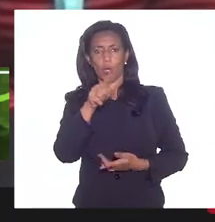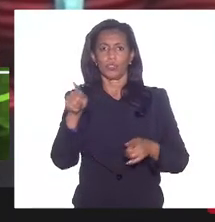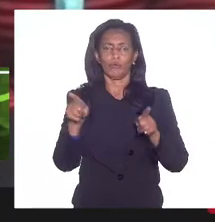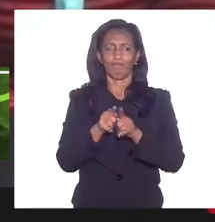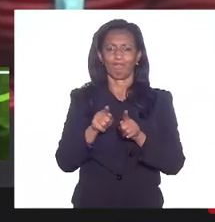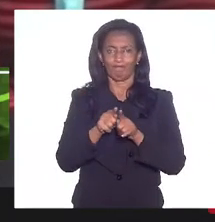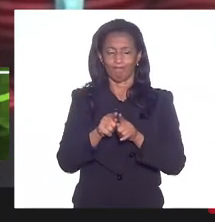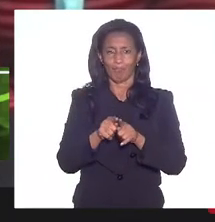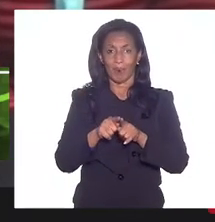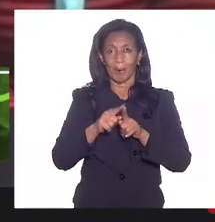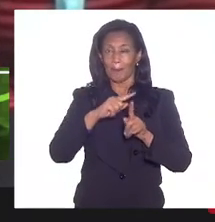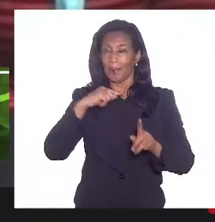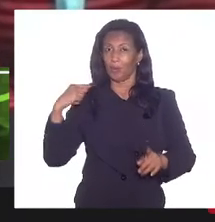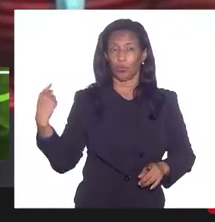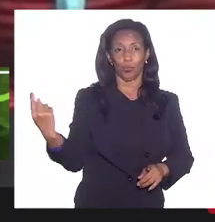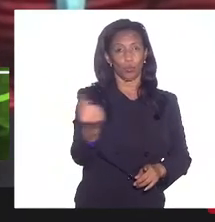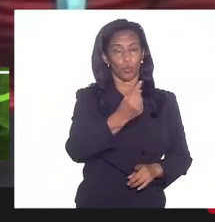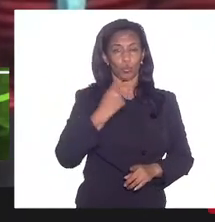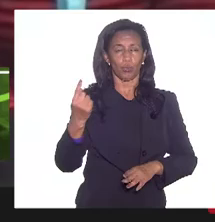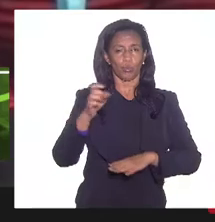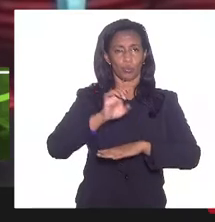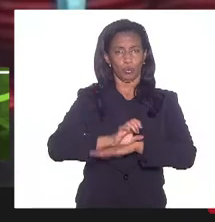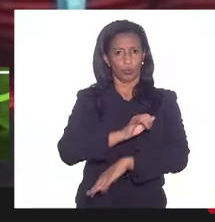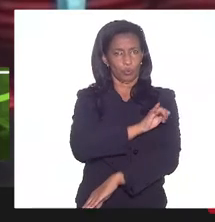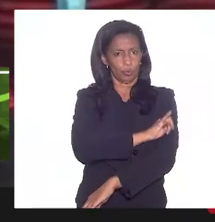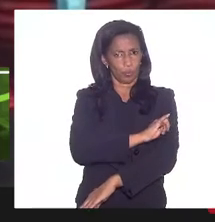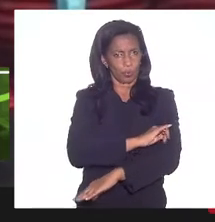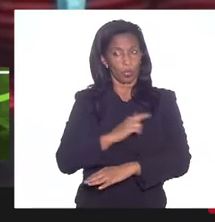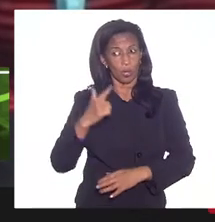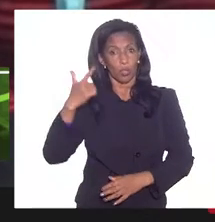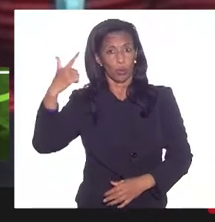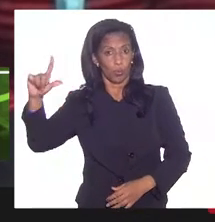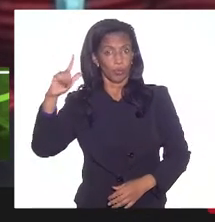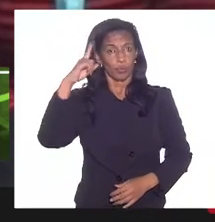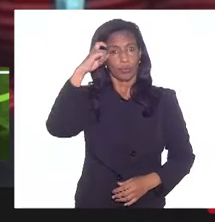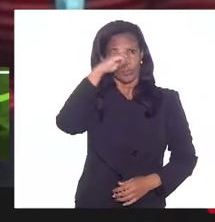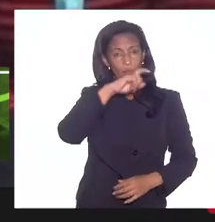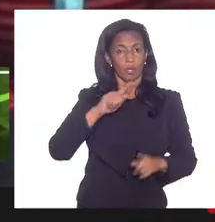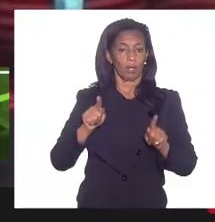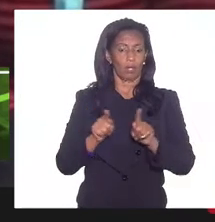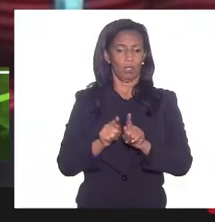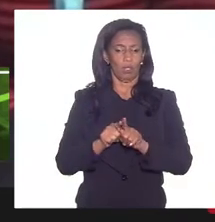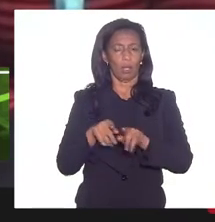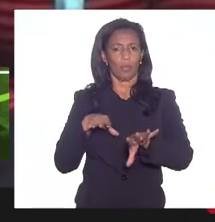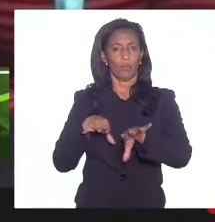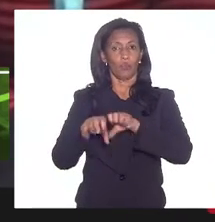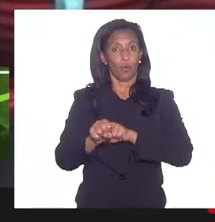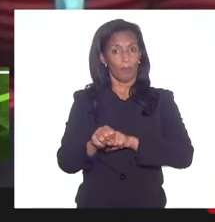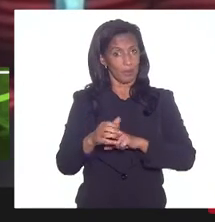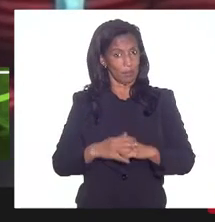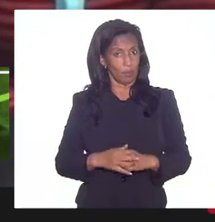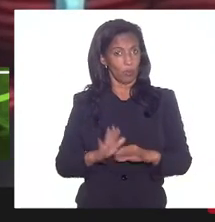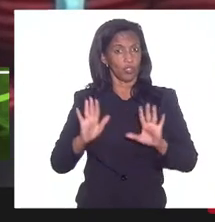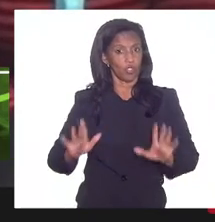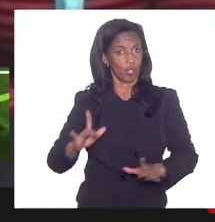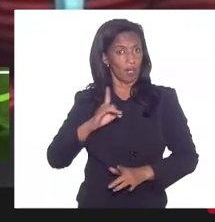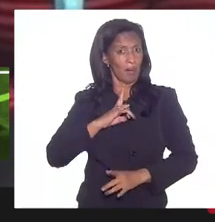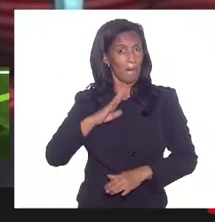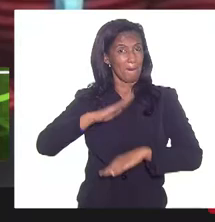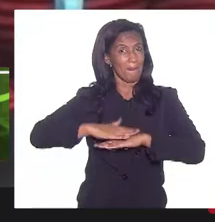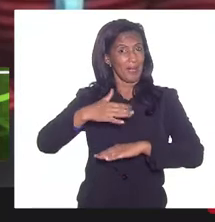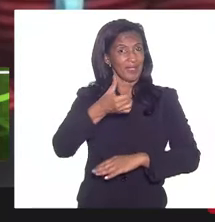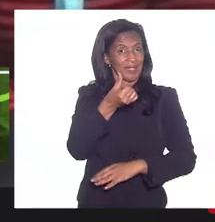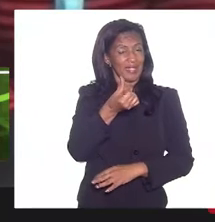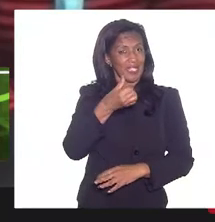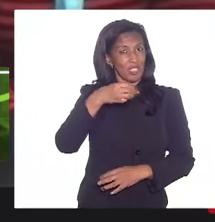para todo o estado do Rio de Janeiro e uma outra dificuldade também a questão da formação já que nós tivemos mais de 6 mil